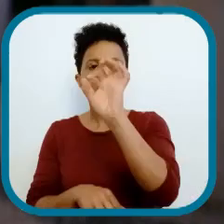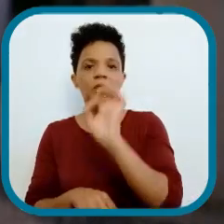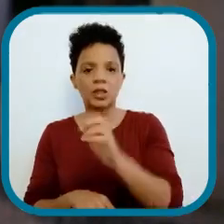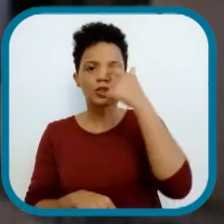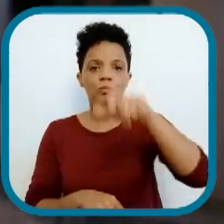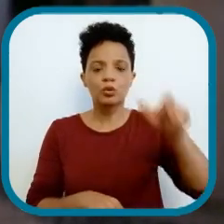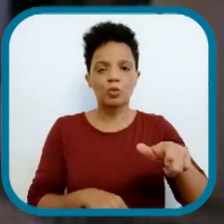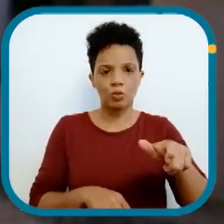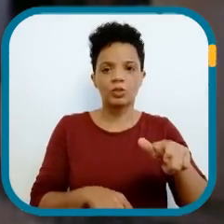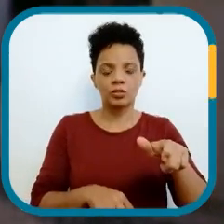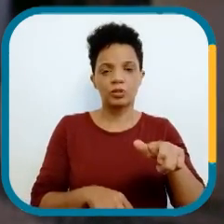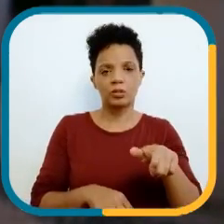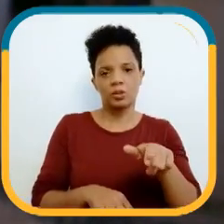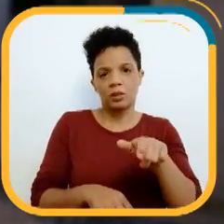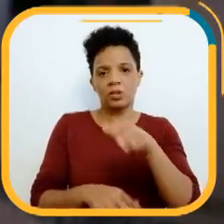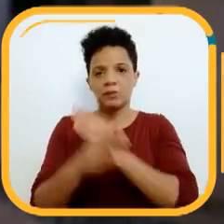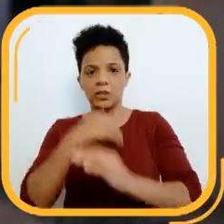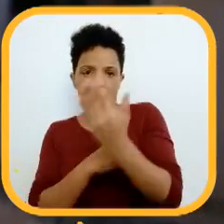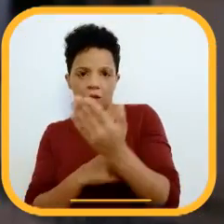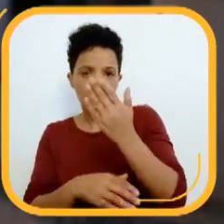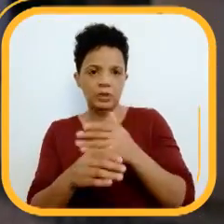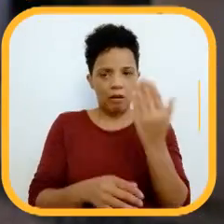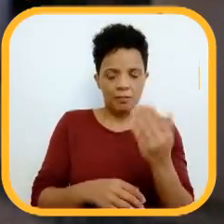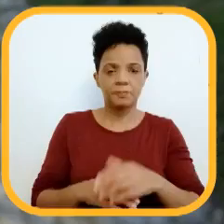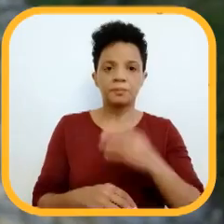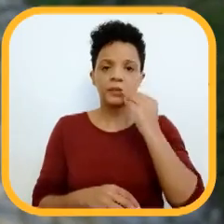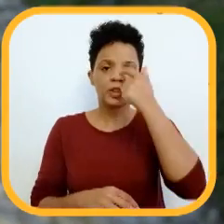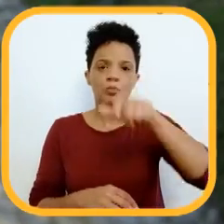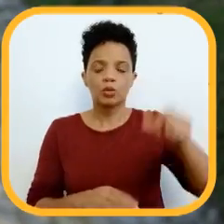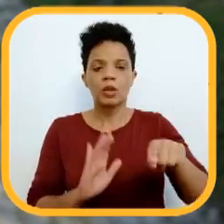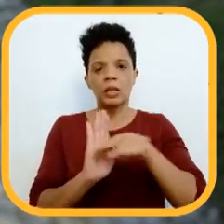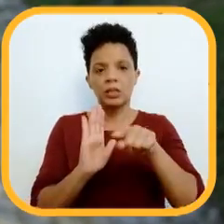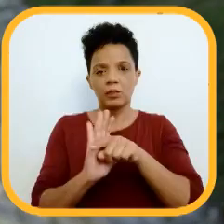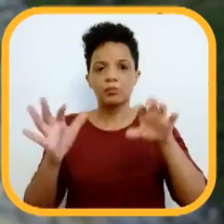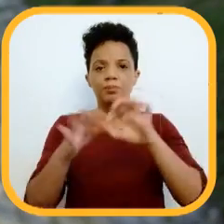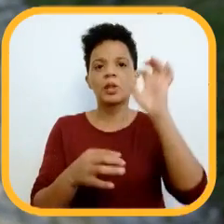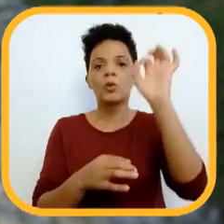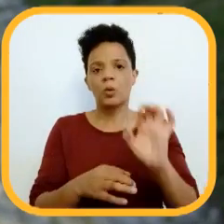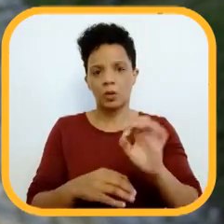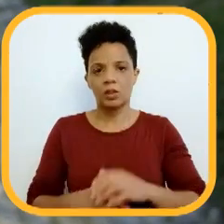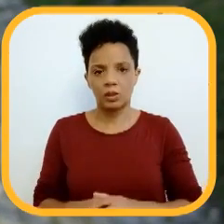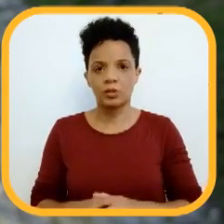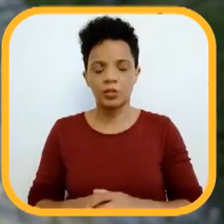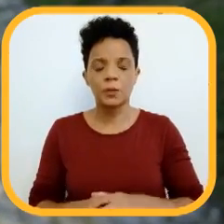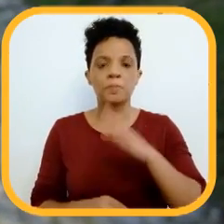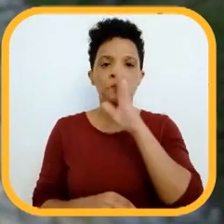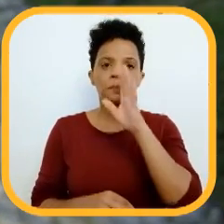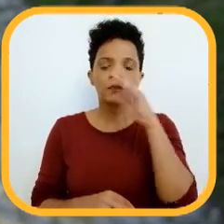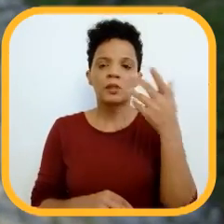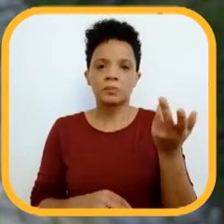X percentagem de pessoas do tipo X ou Y. Acho que as pessoas têm uma opinião negativa com as cotas, especialmente